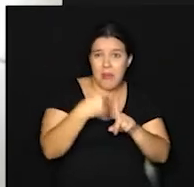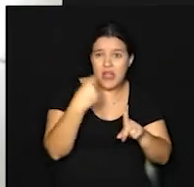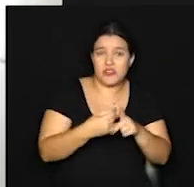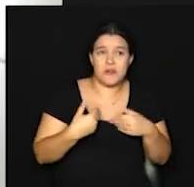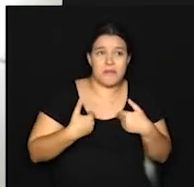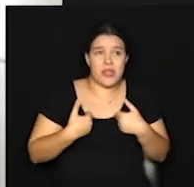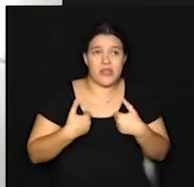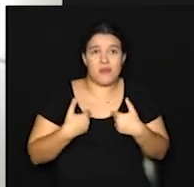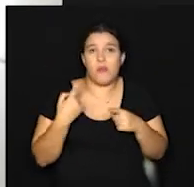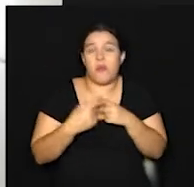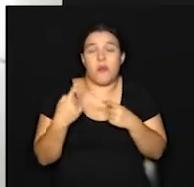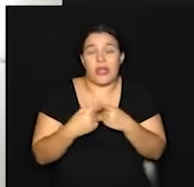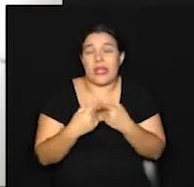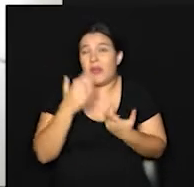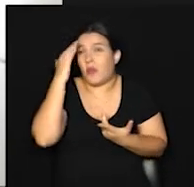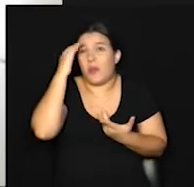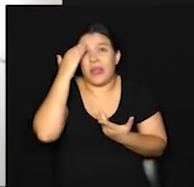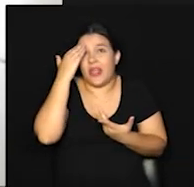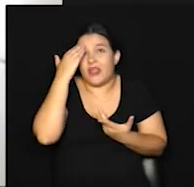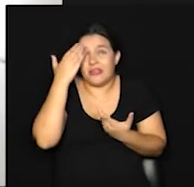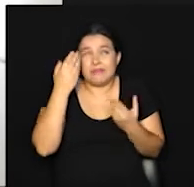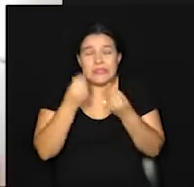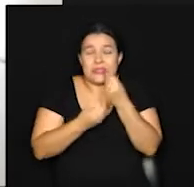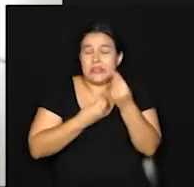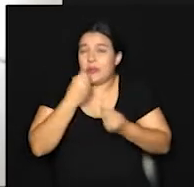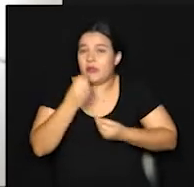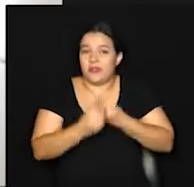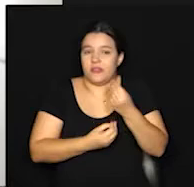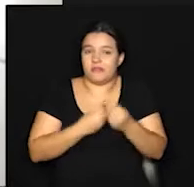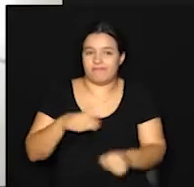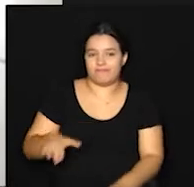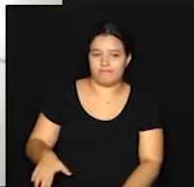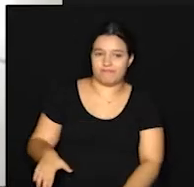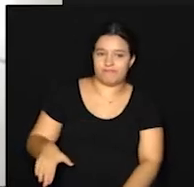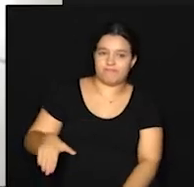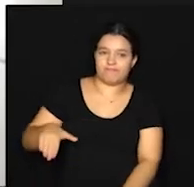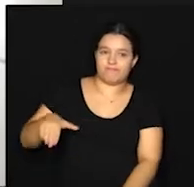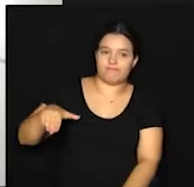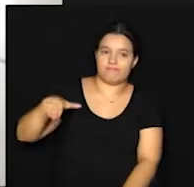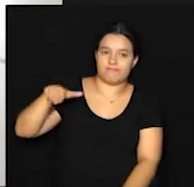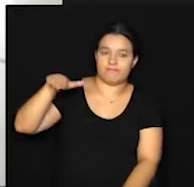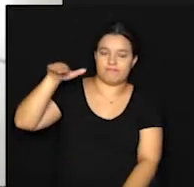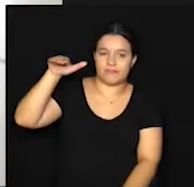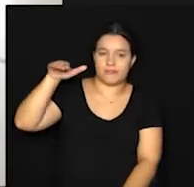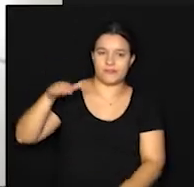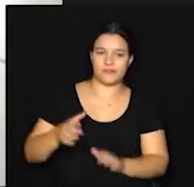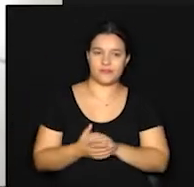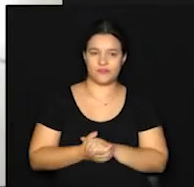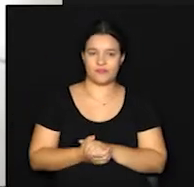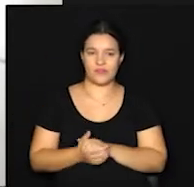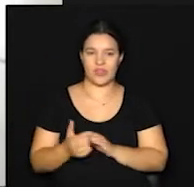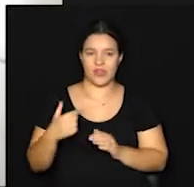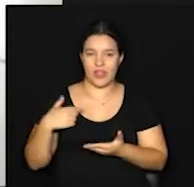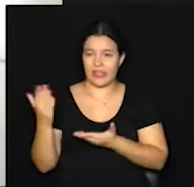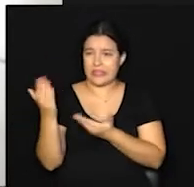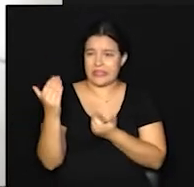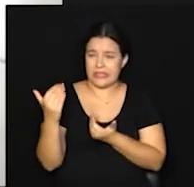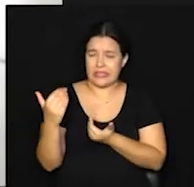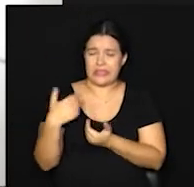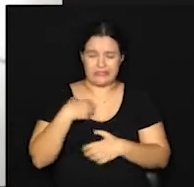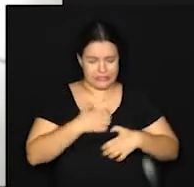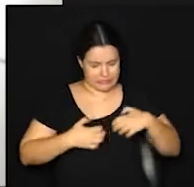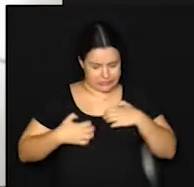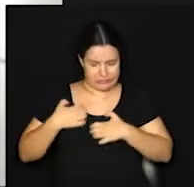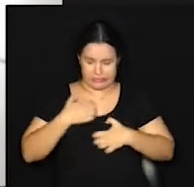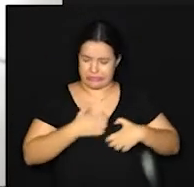batia, sabe? Então eu não entendia aquilo. E aí quando você vai crescendo, eu cresci uma adolescente com muitos questionamentos.